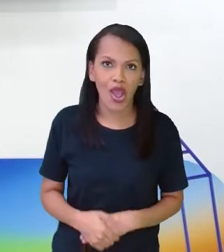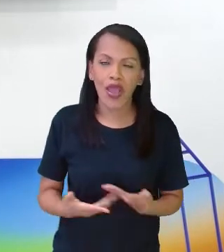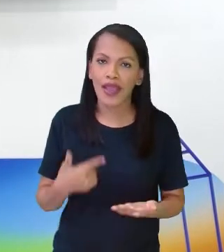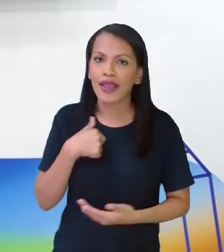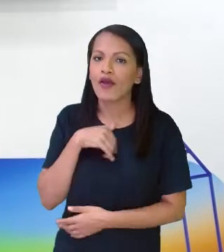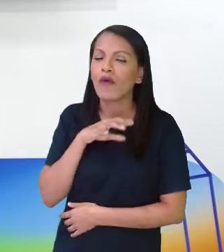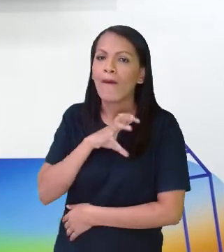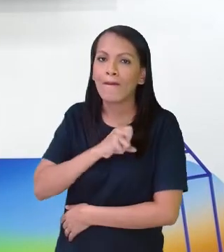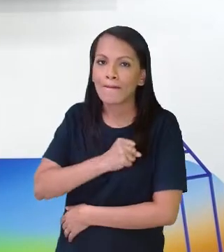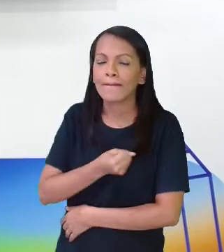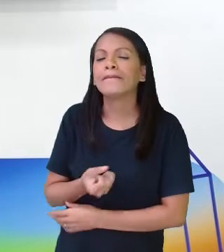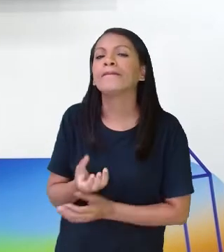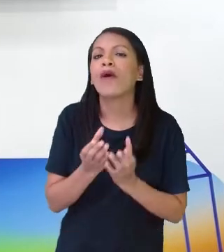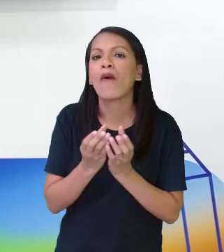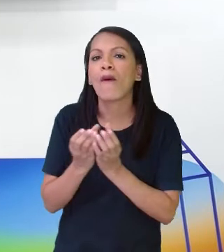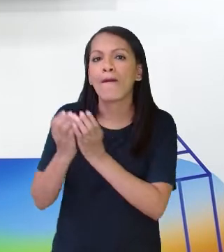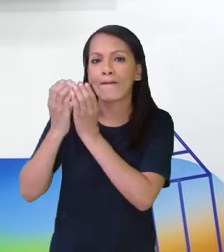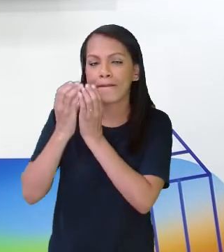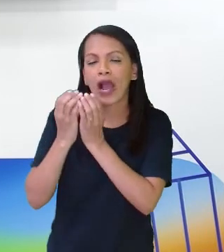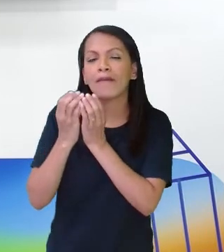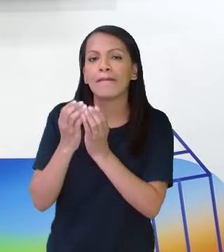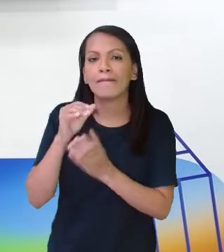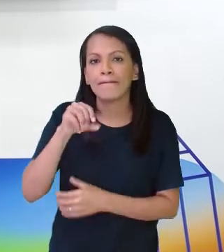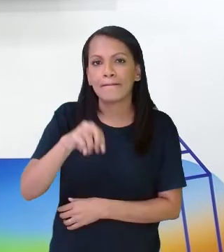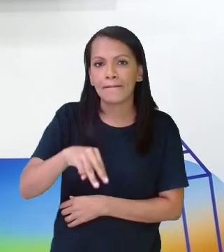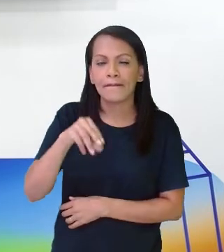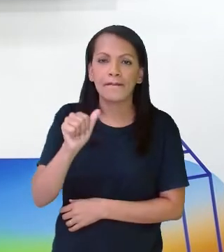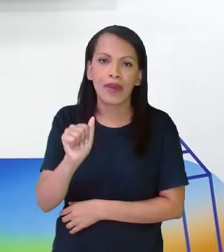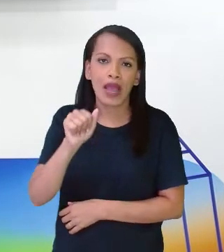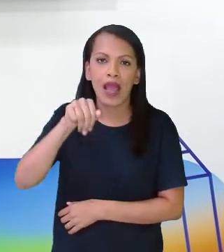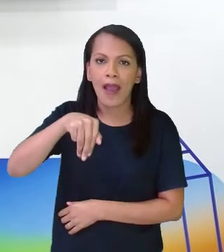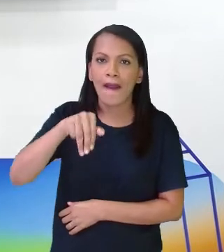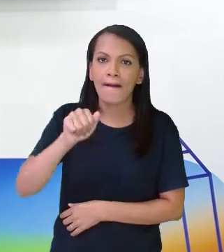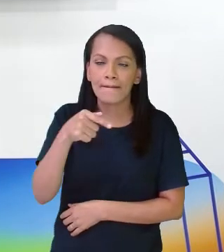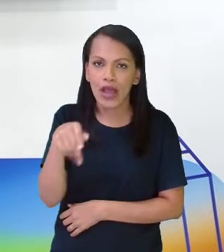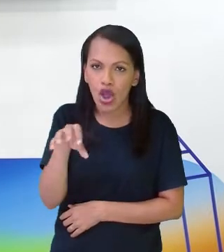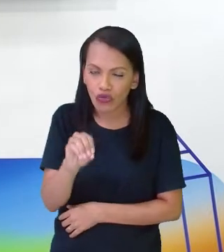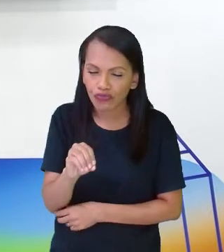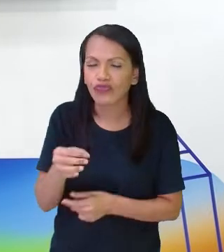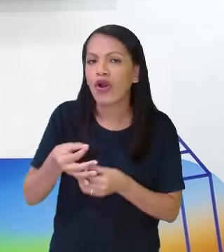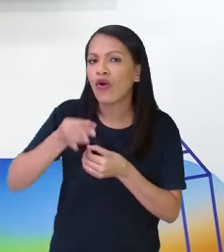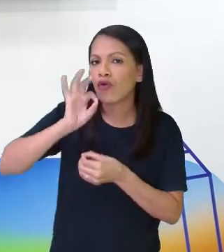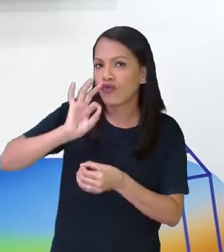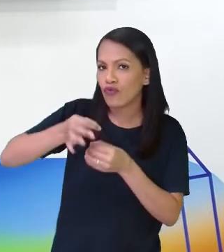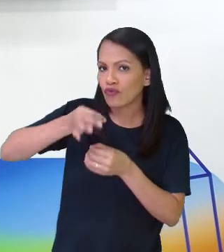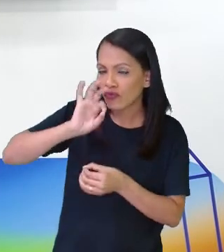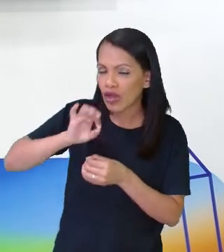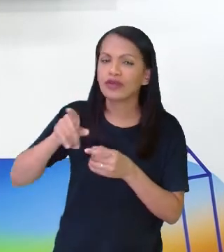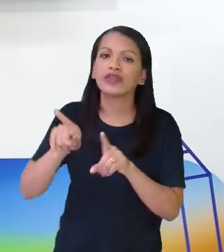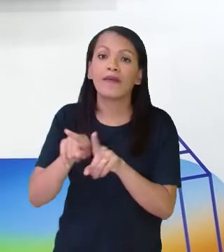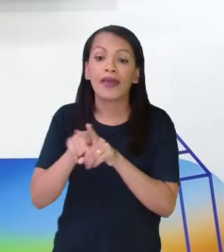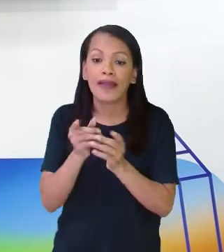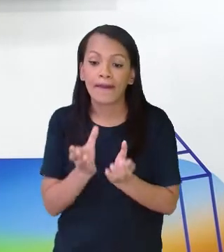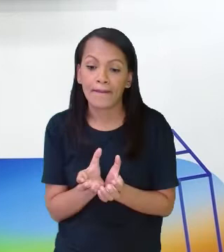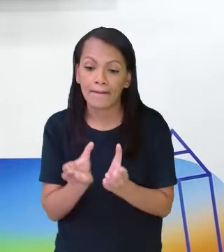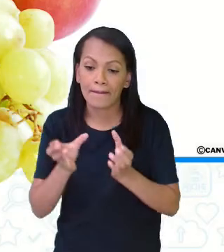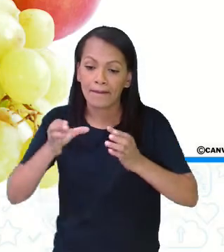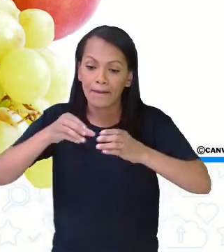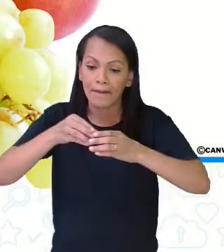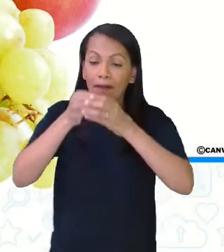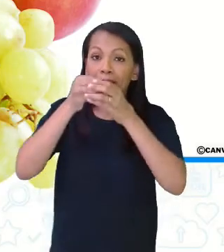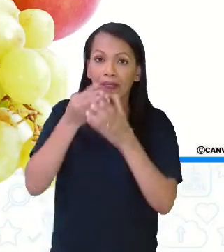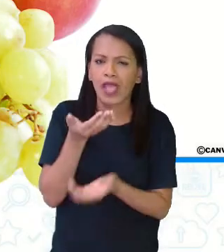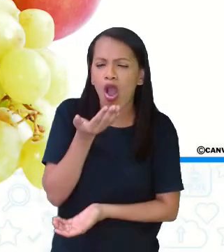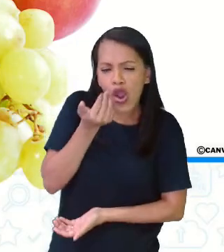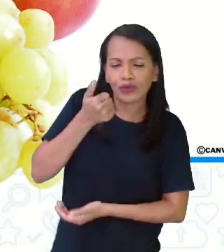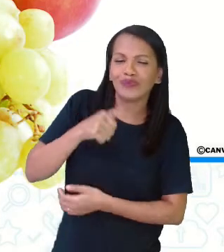gosto muito de mamão e uva. Pera também, eu gosto de mamão, acho que então são essas três, mamão, uva, pera.